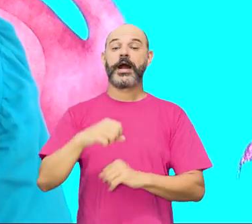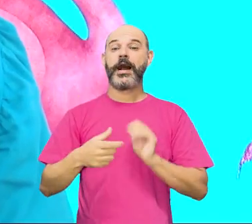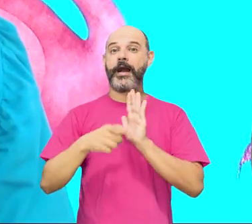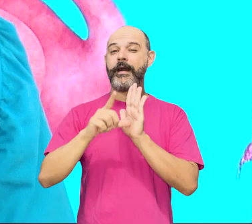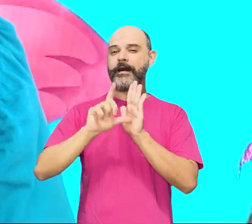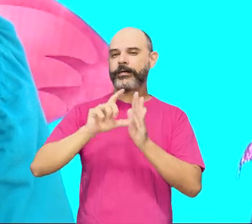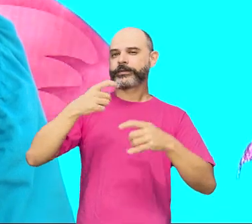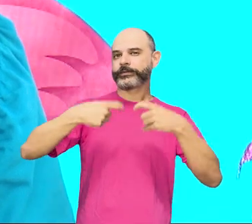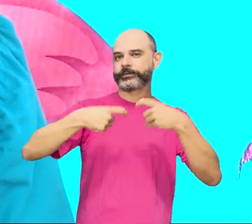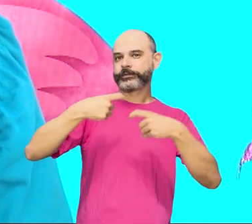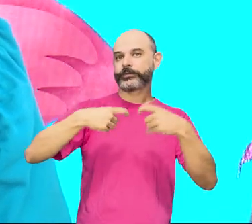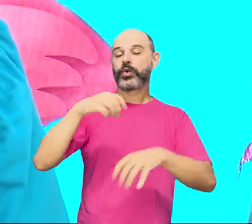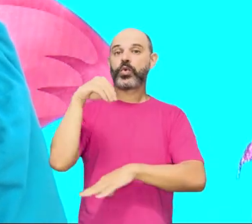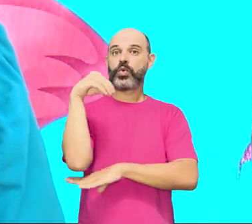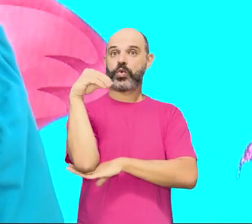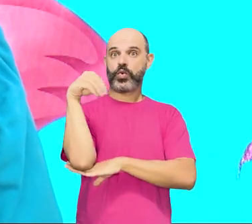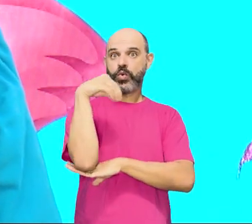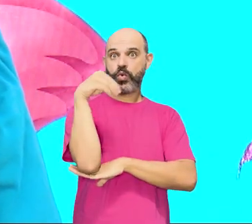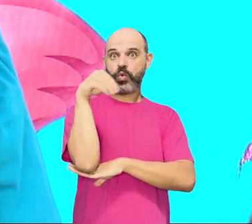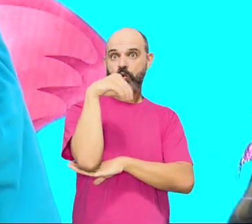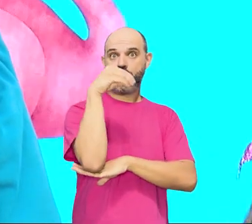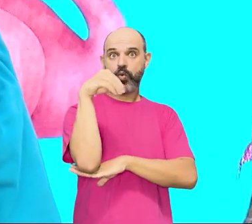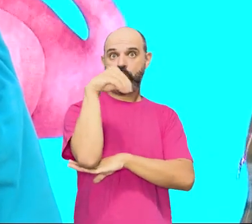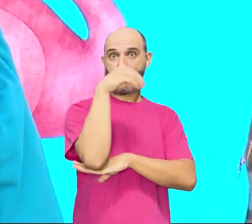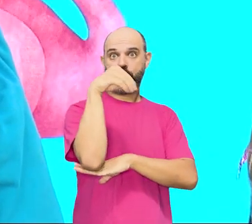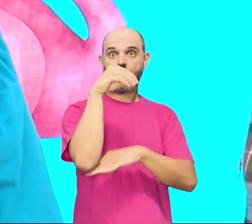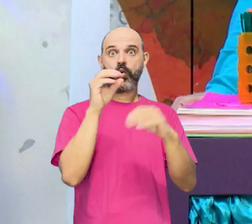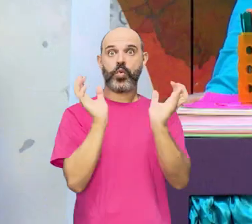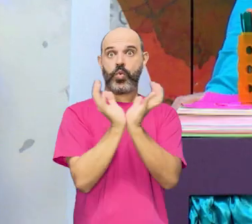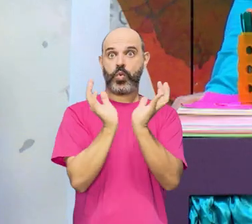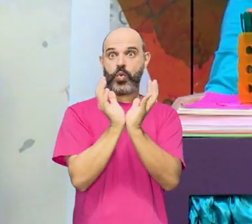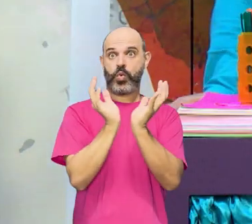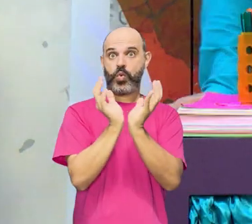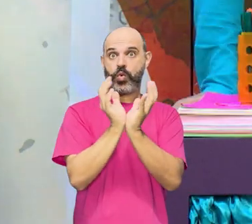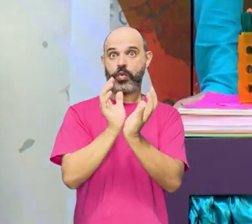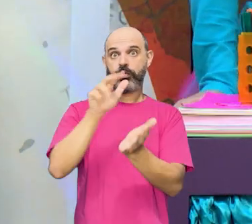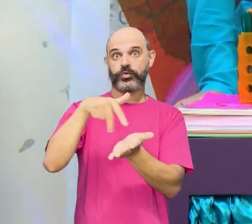Antes da reprodução, os flamingos montam um verdadeiro grupo de dança.